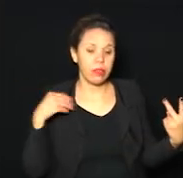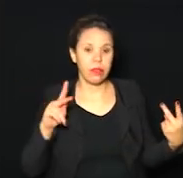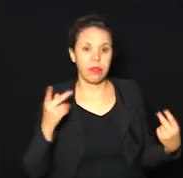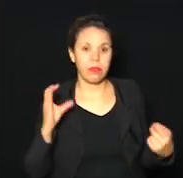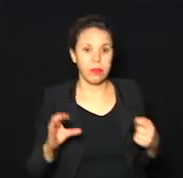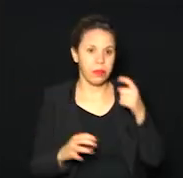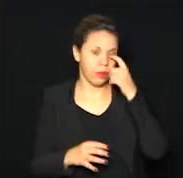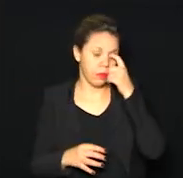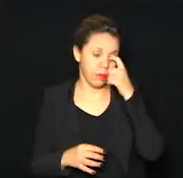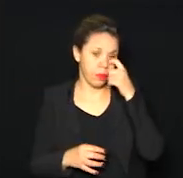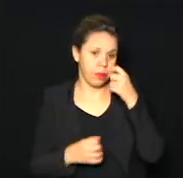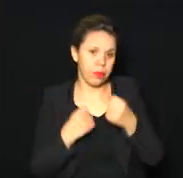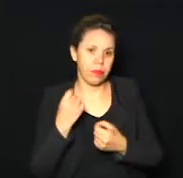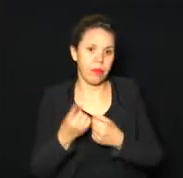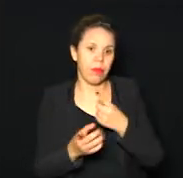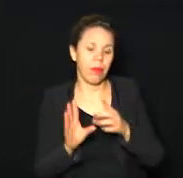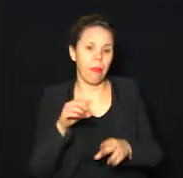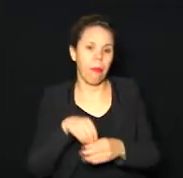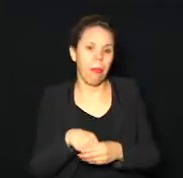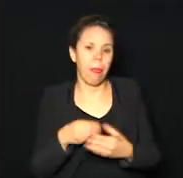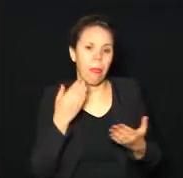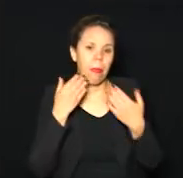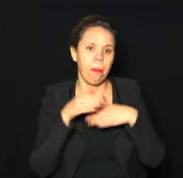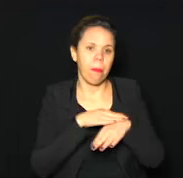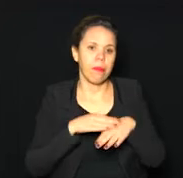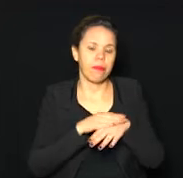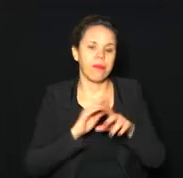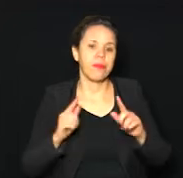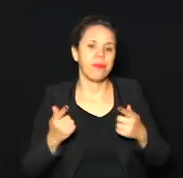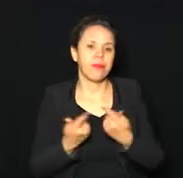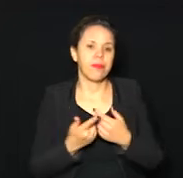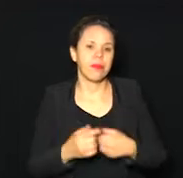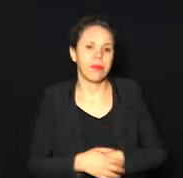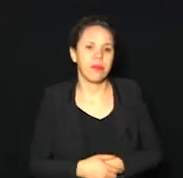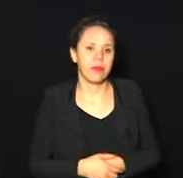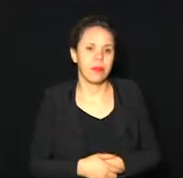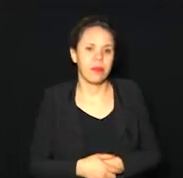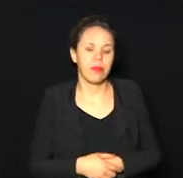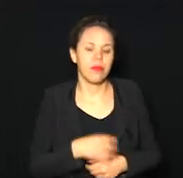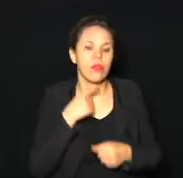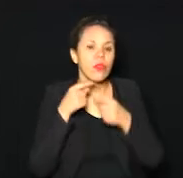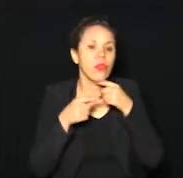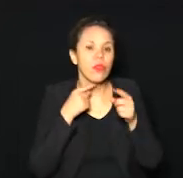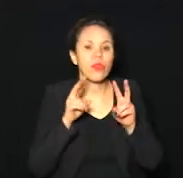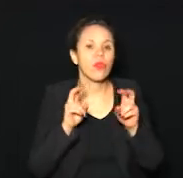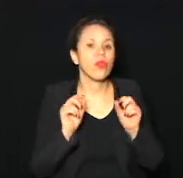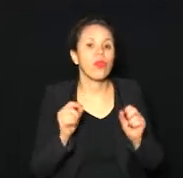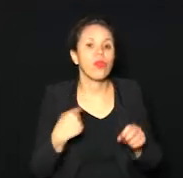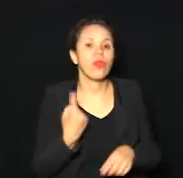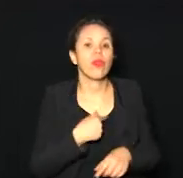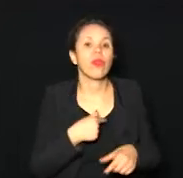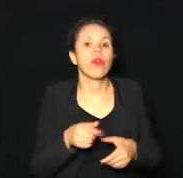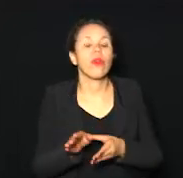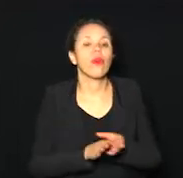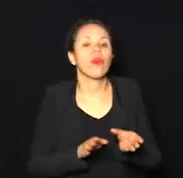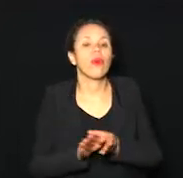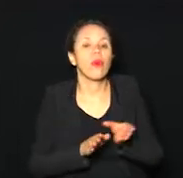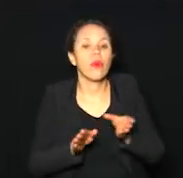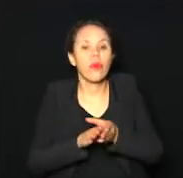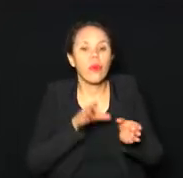das vezes que estivemos no HC, conversando com uma gestora que questionou a forma como a gente estava orientando